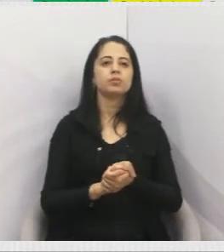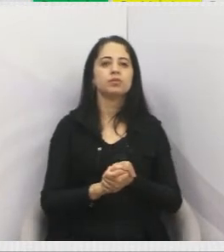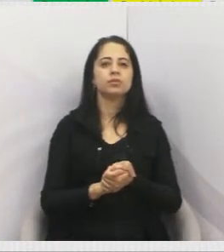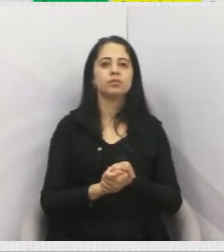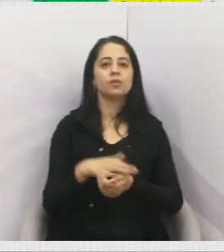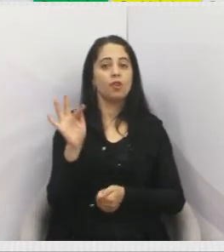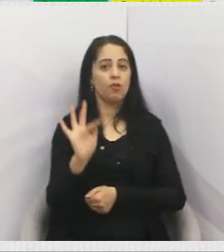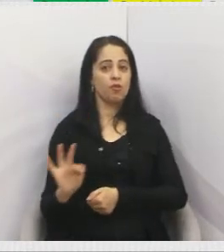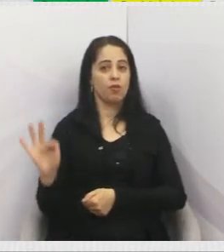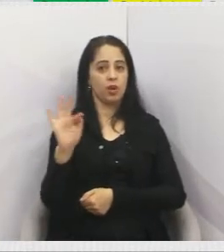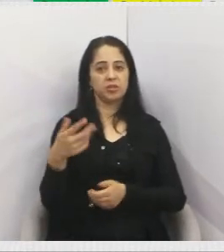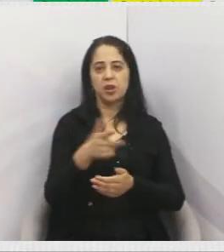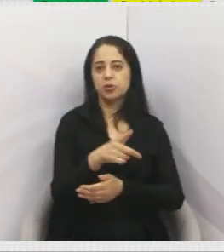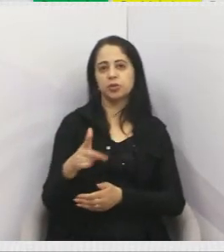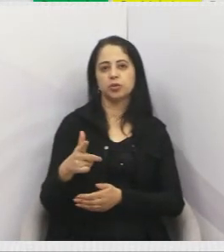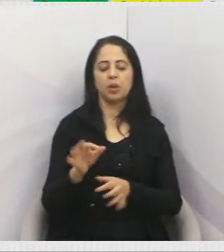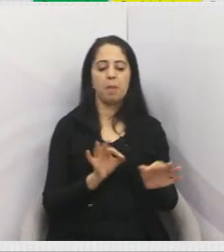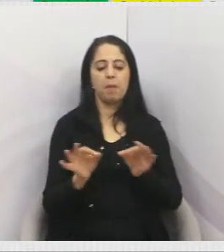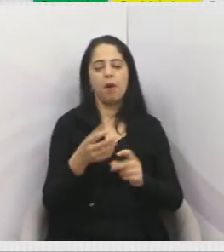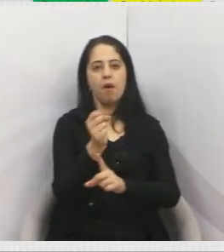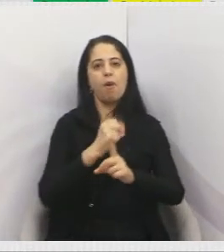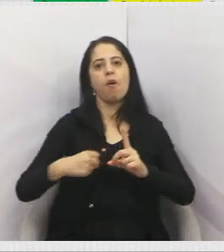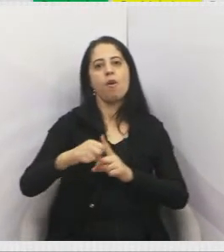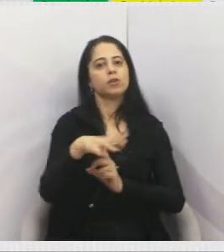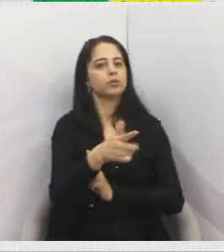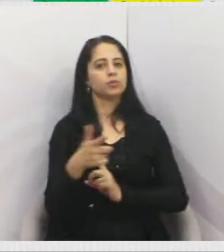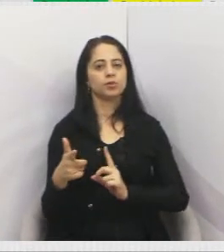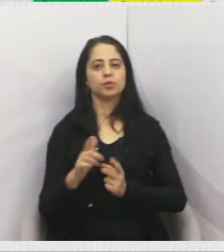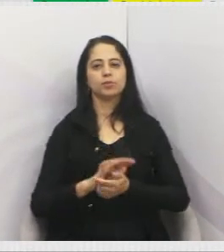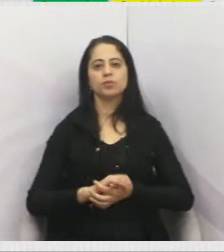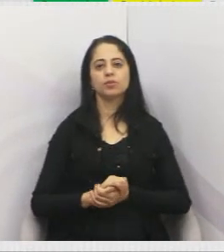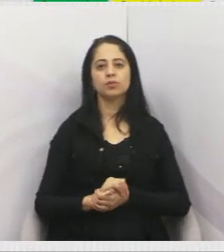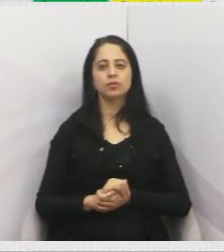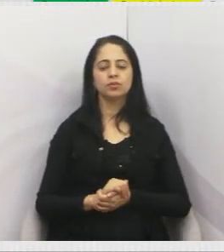entidades acadêmicas em branco e Organização da Sociedade Civil em branco.